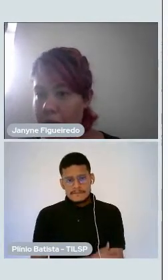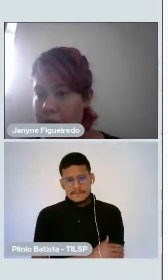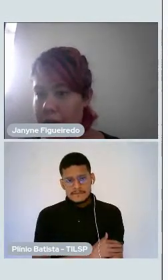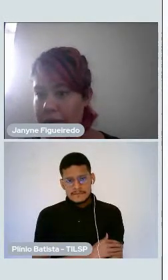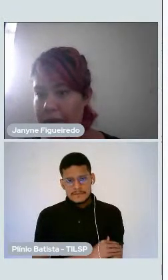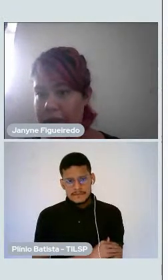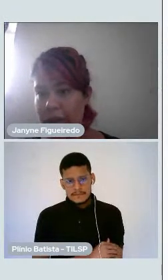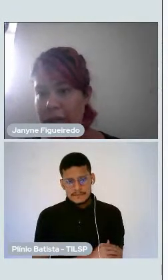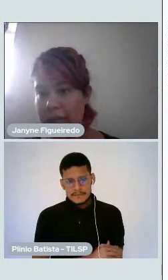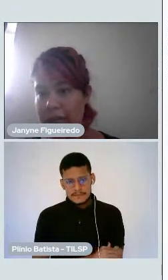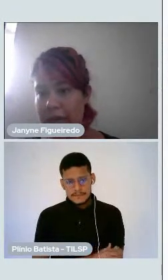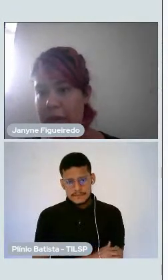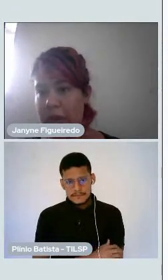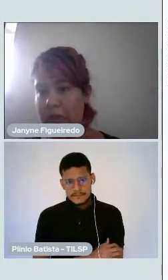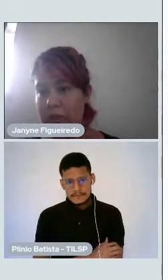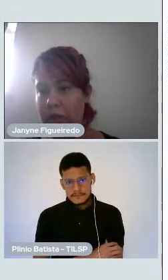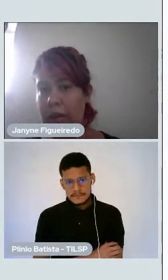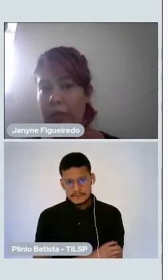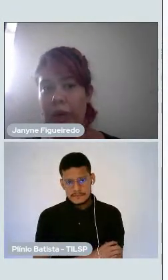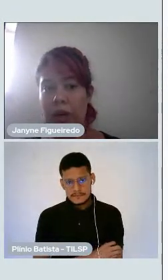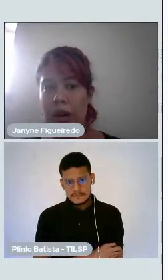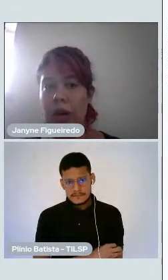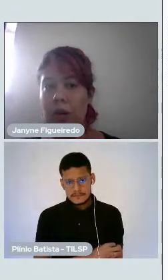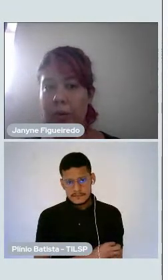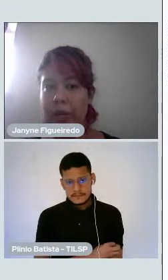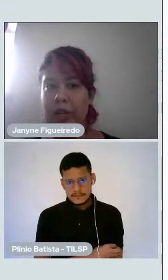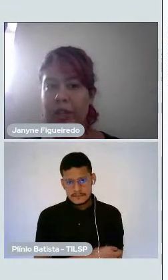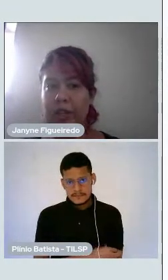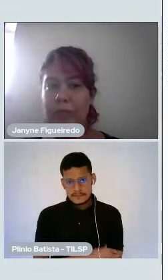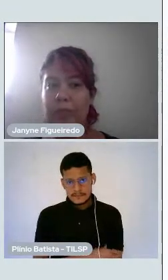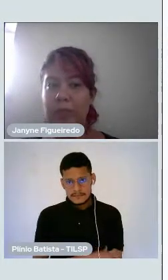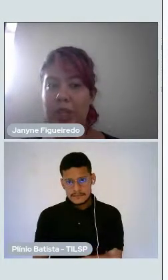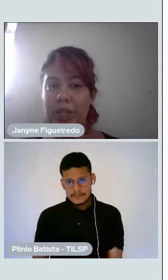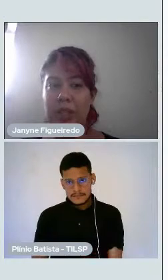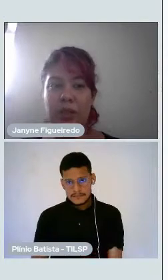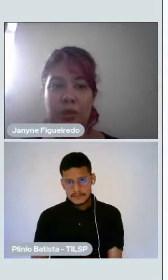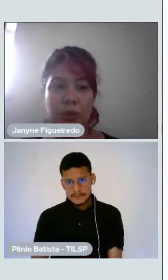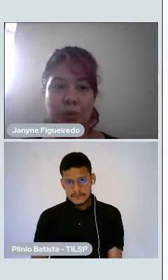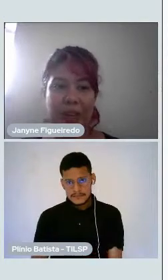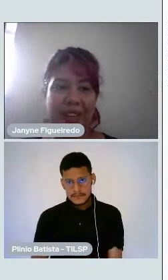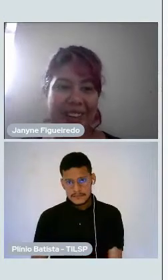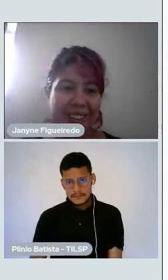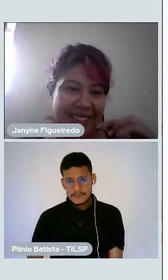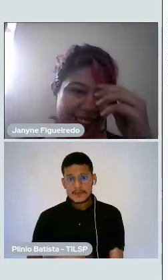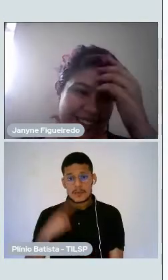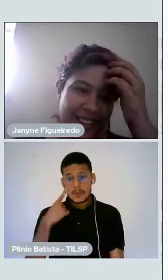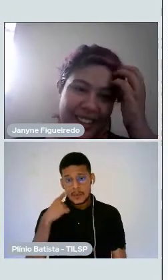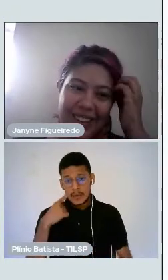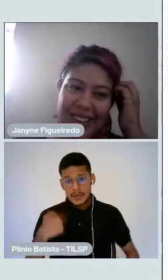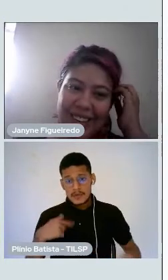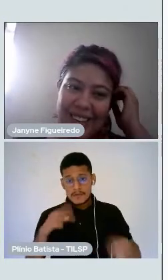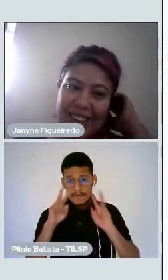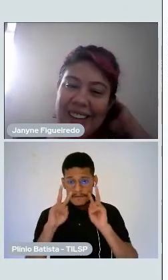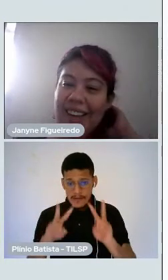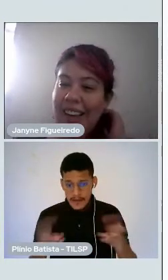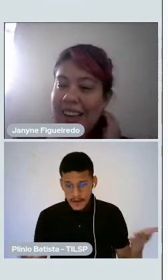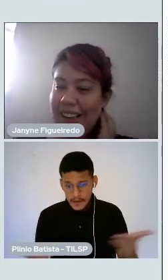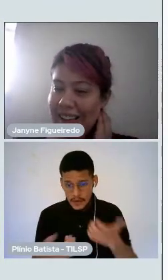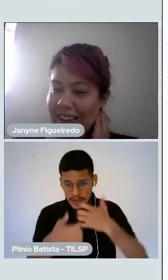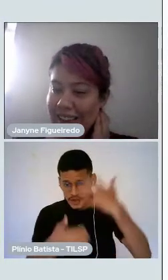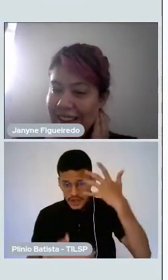Ai, meu Deus, eu visualizei o chat melhor agora, minha gente. Me desculpem.